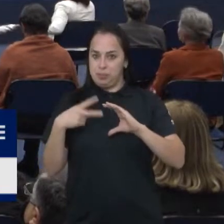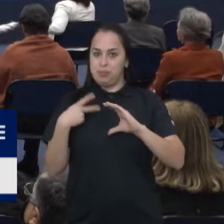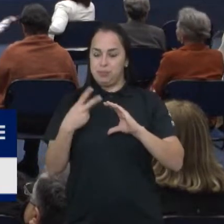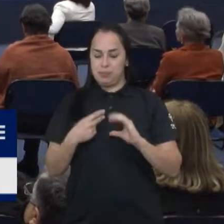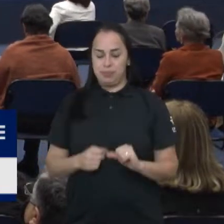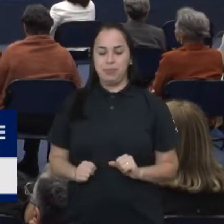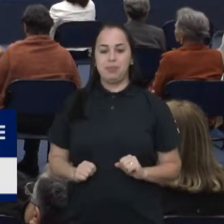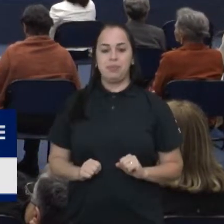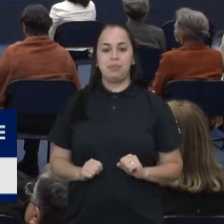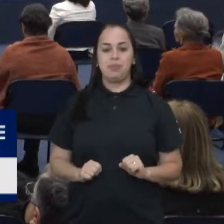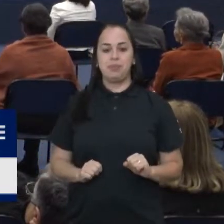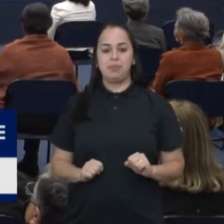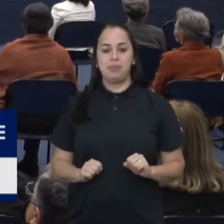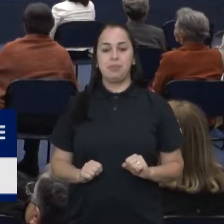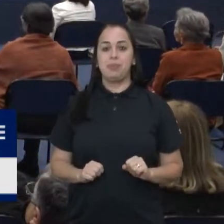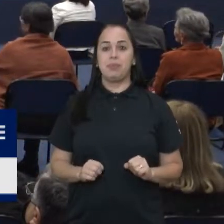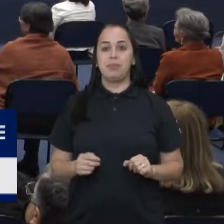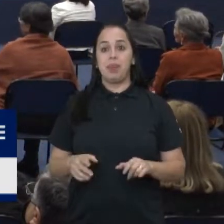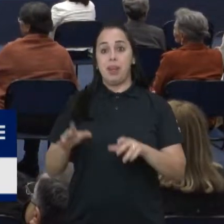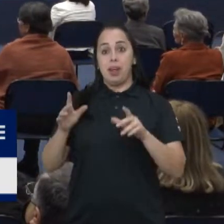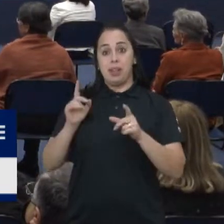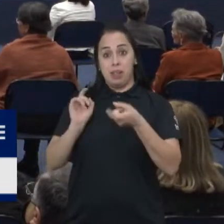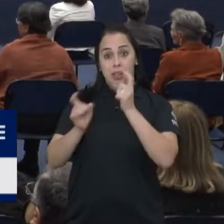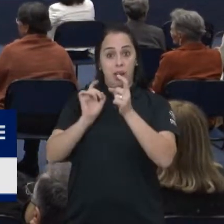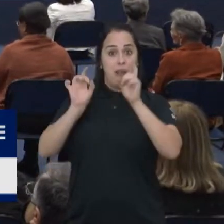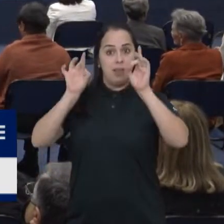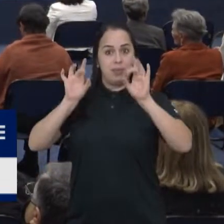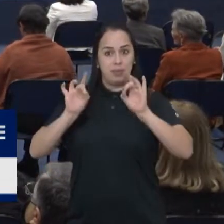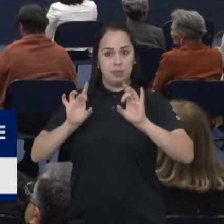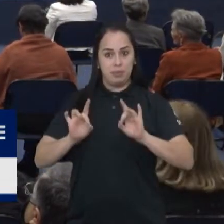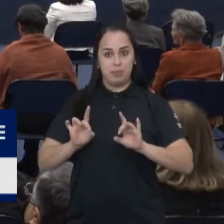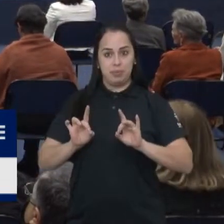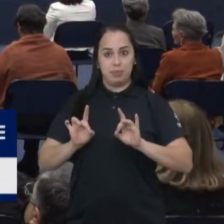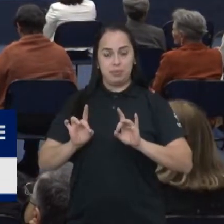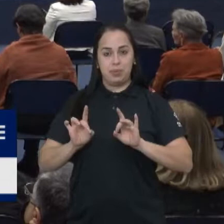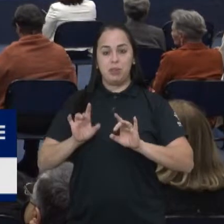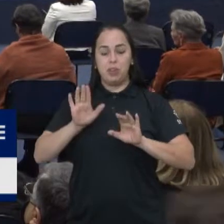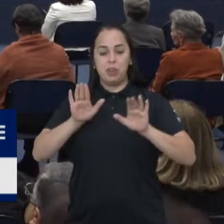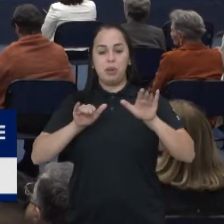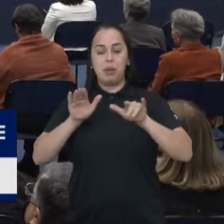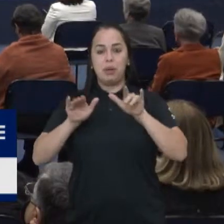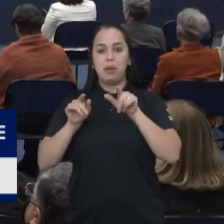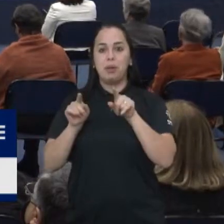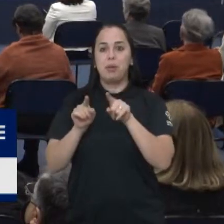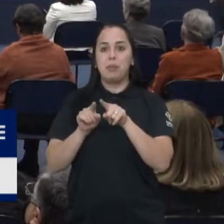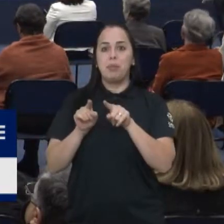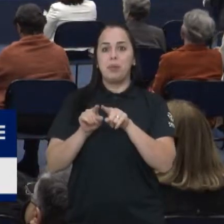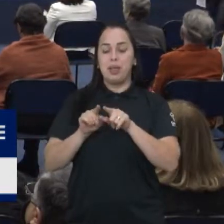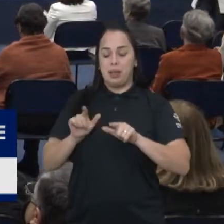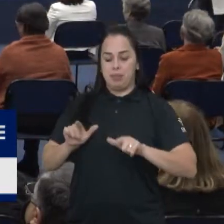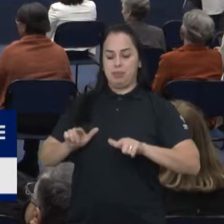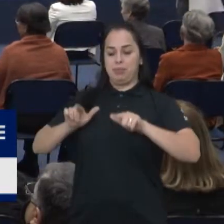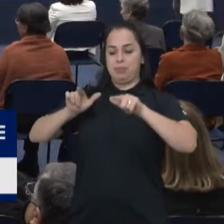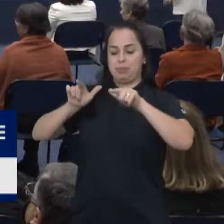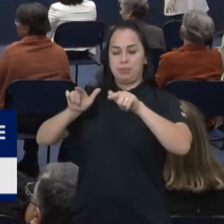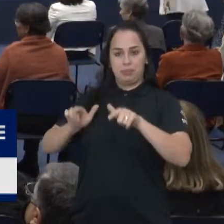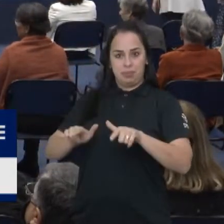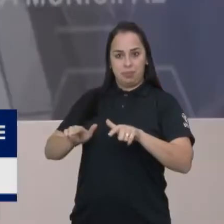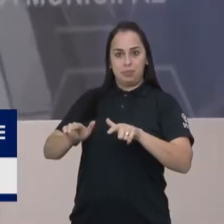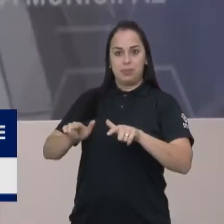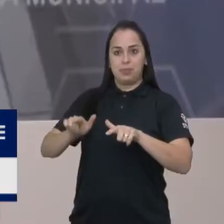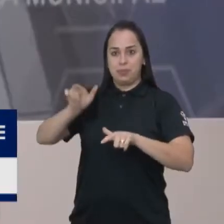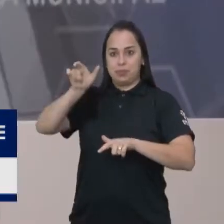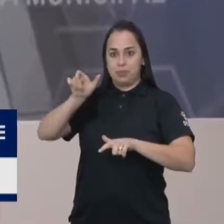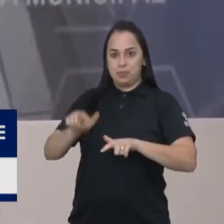Campos. Esta solenidade foi especialmente convocada para a outorga do título de cidadão joseense